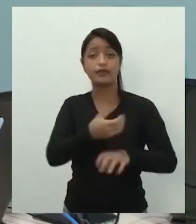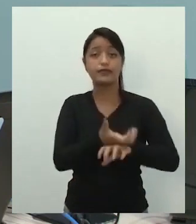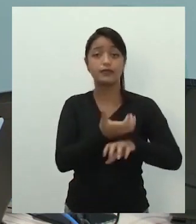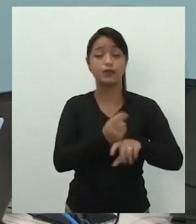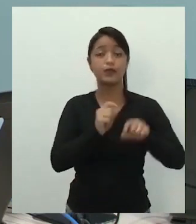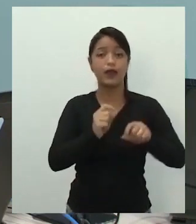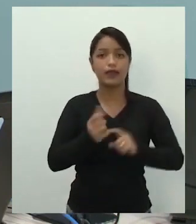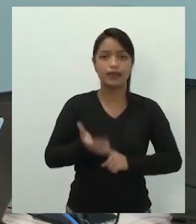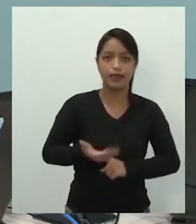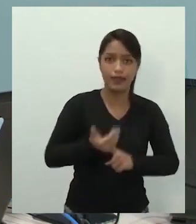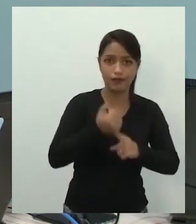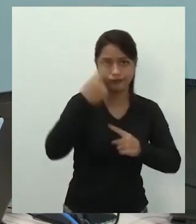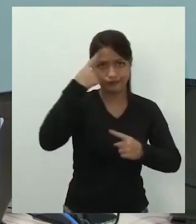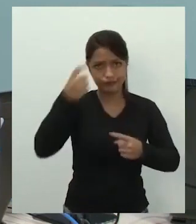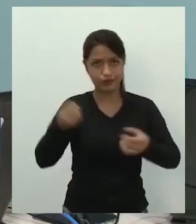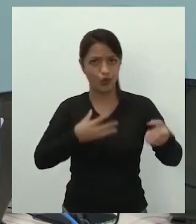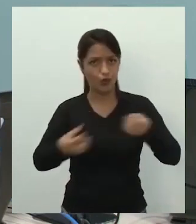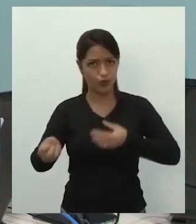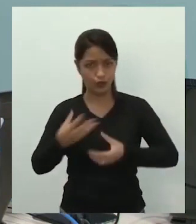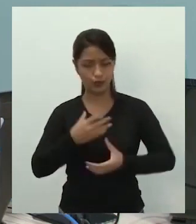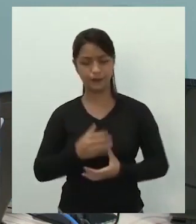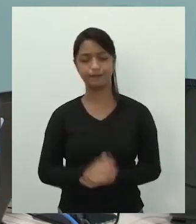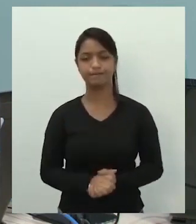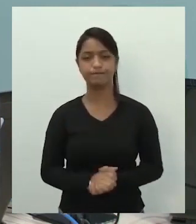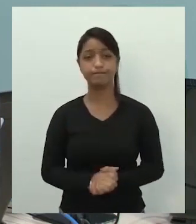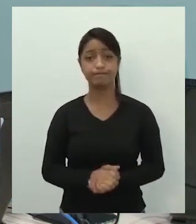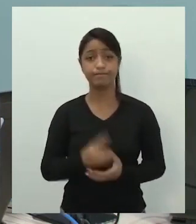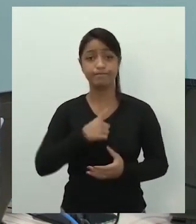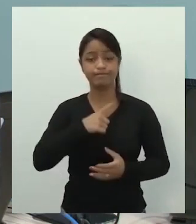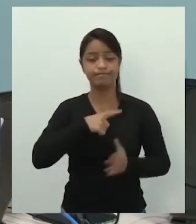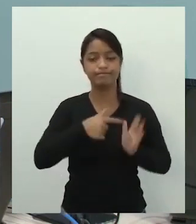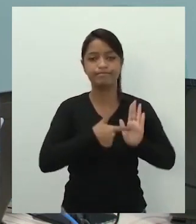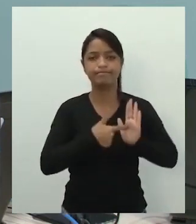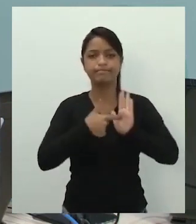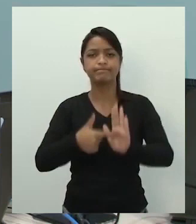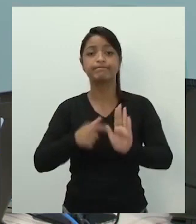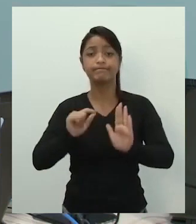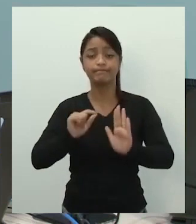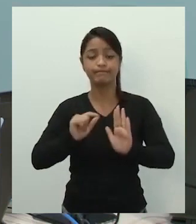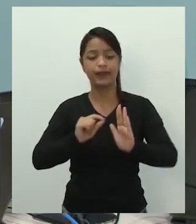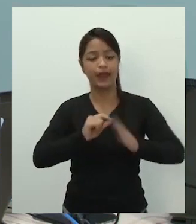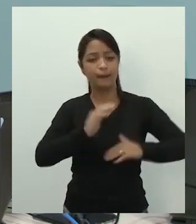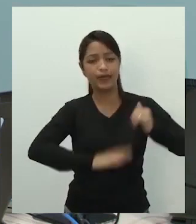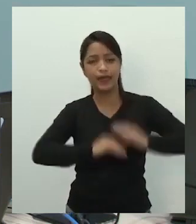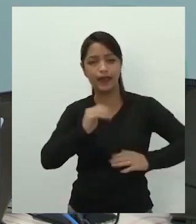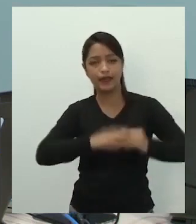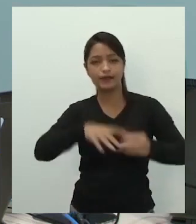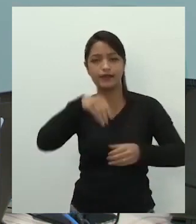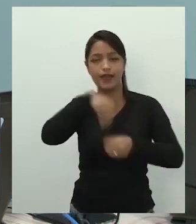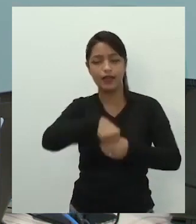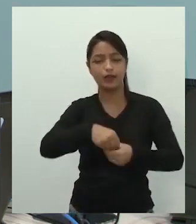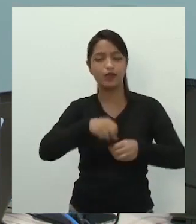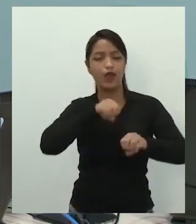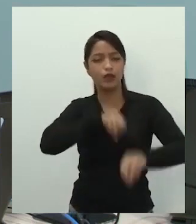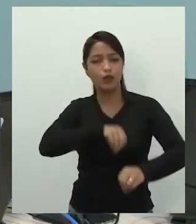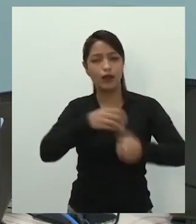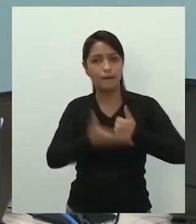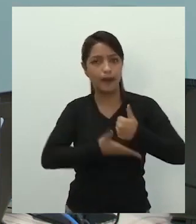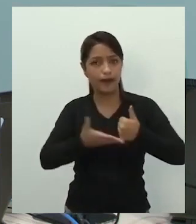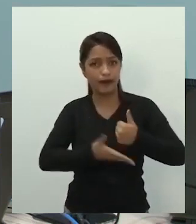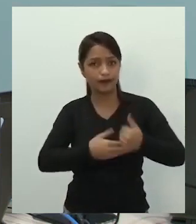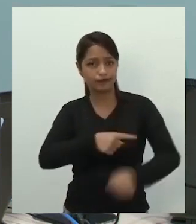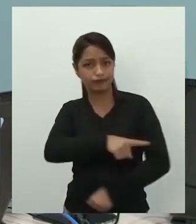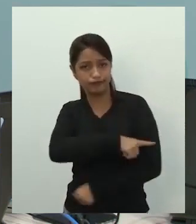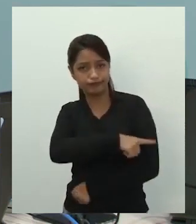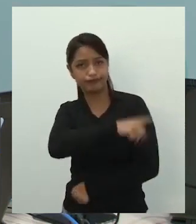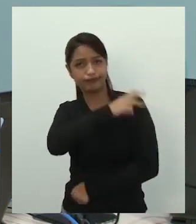e Inovação. Podemos destacar que as habilidades, ao longo da educação básica, podem ser revisitadas